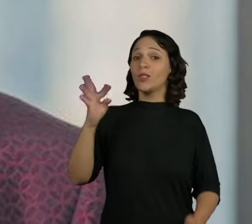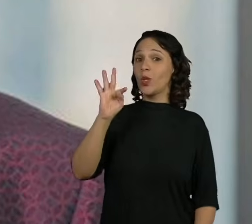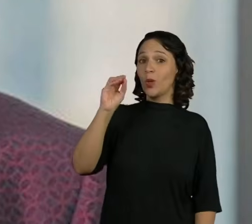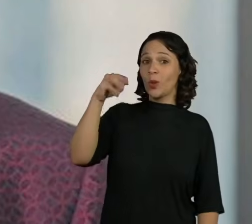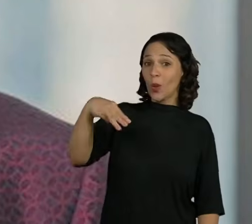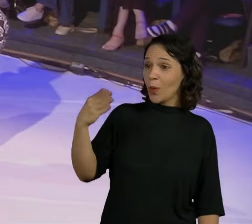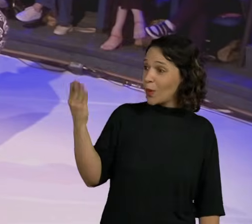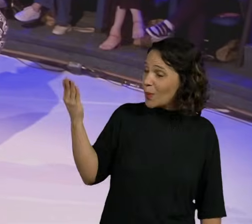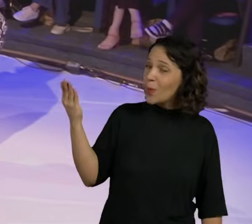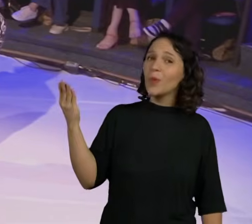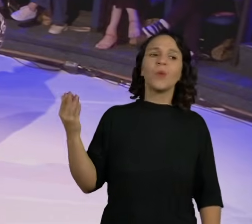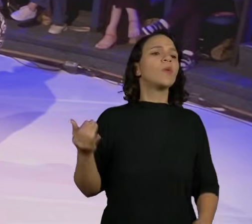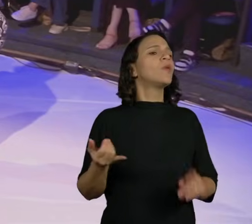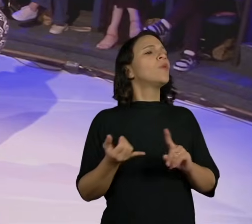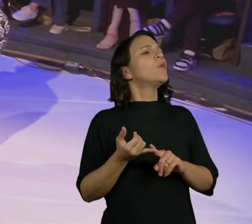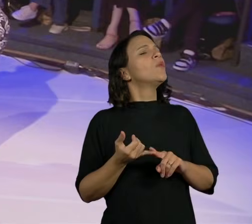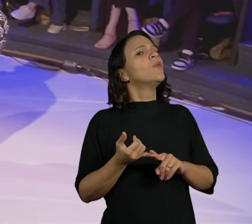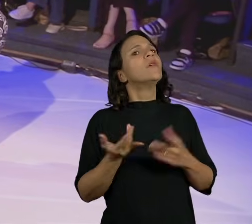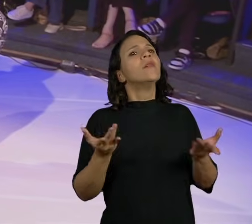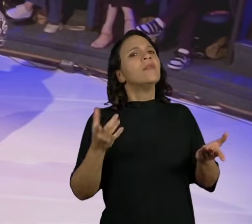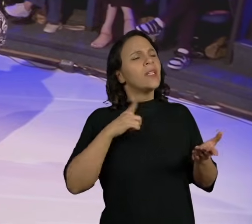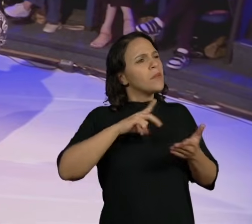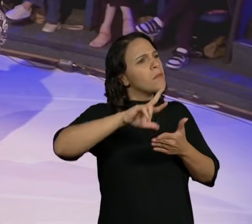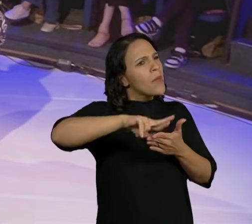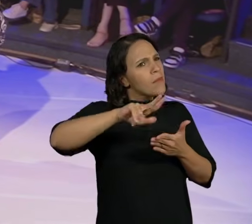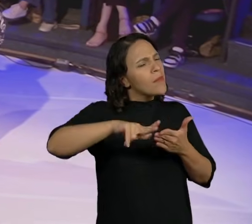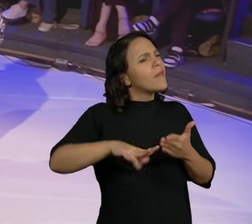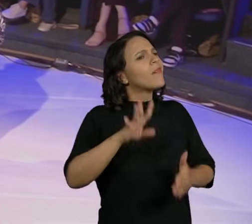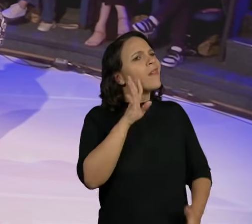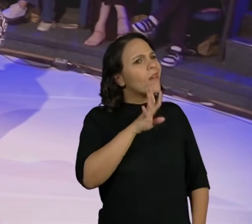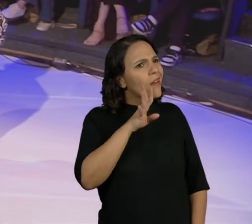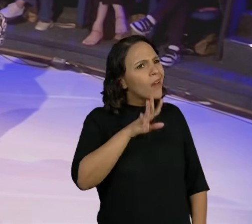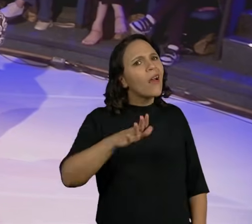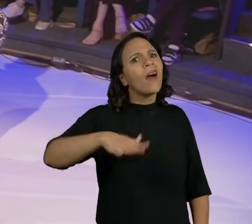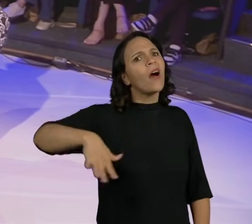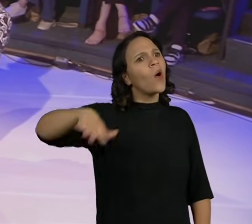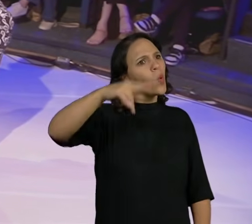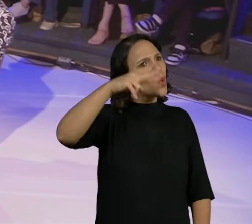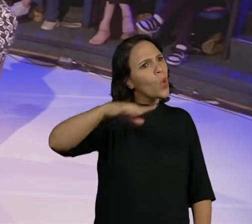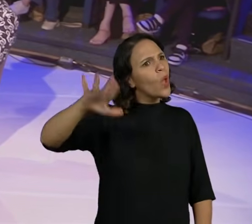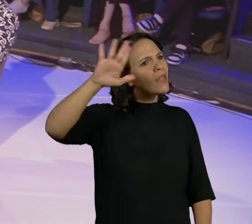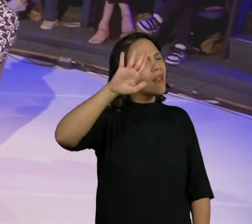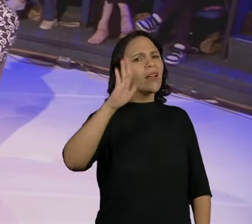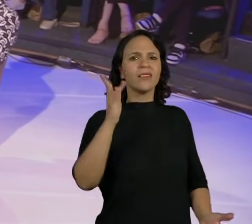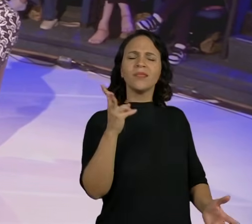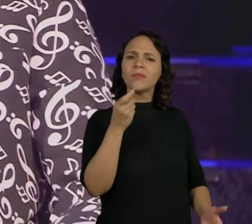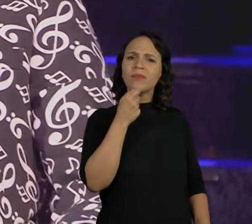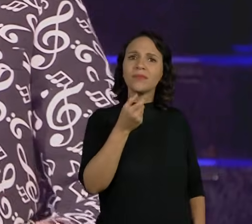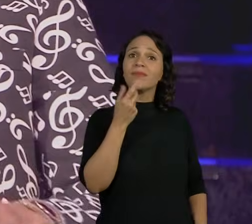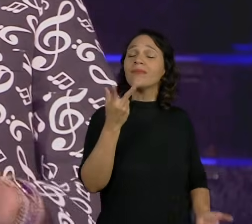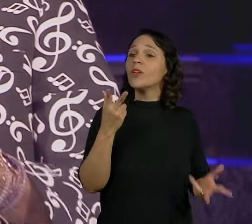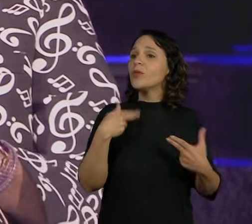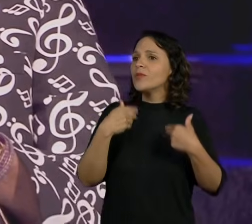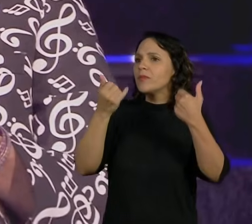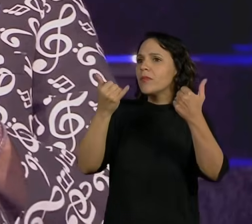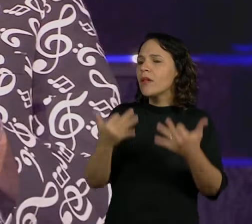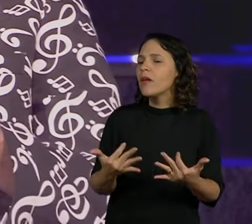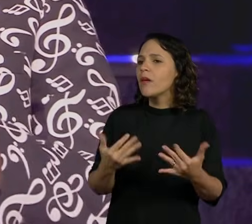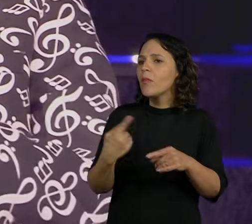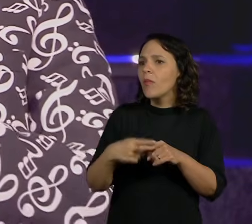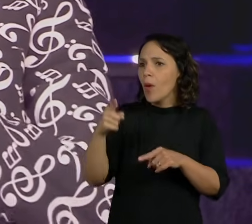Tom Cavalcante. Todo mundo. Que é uma coisa tão legal dessa força nordestina, né? Essa história que eu falei, o